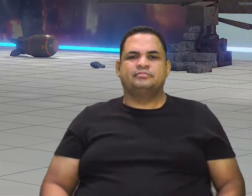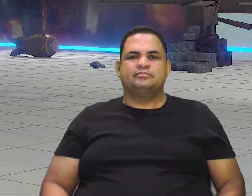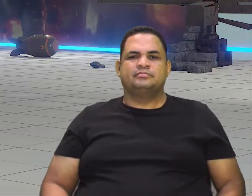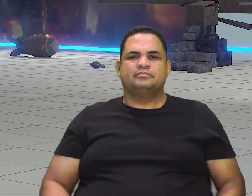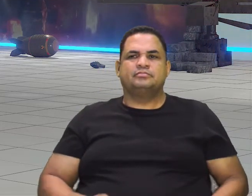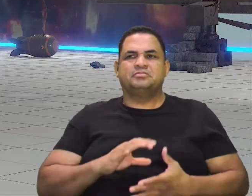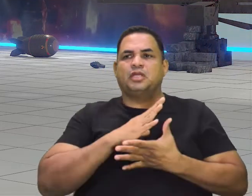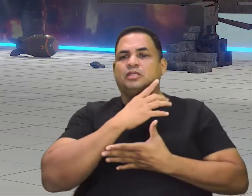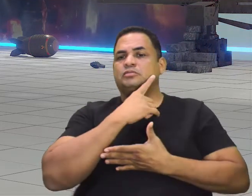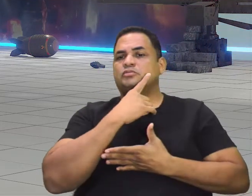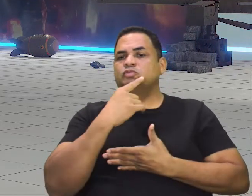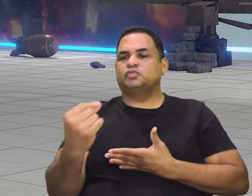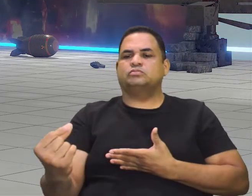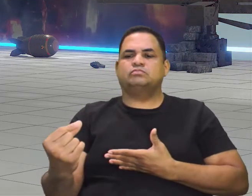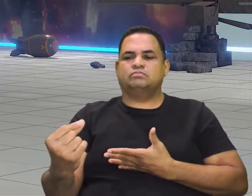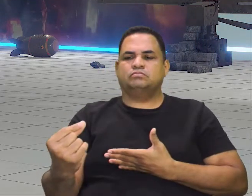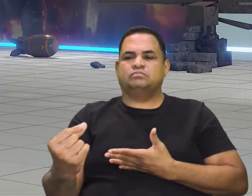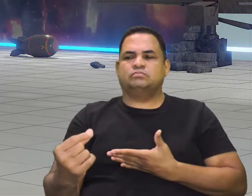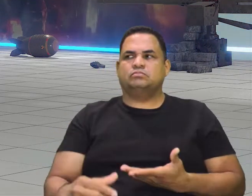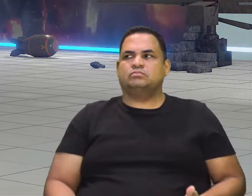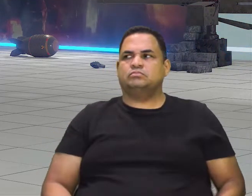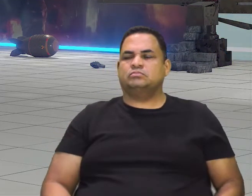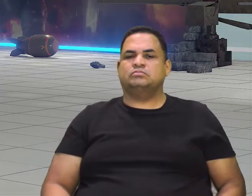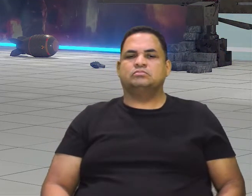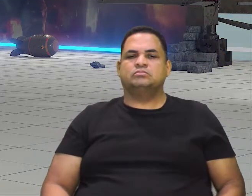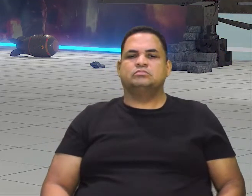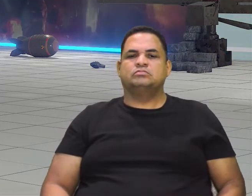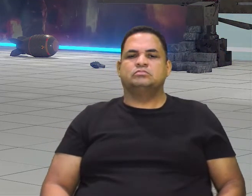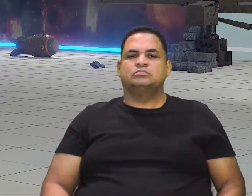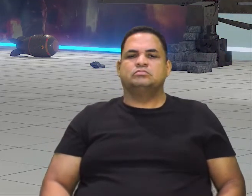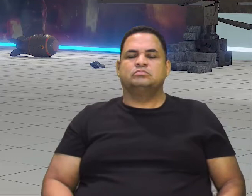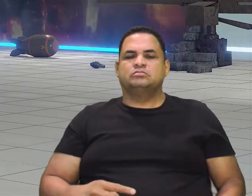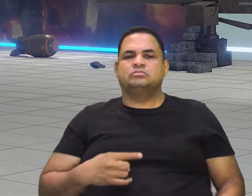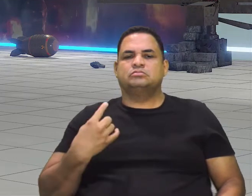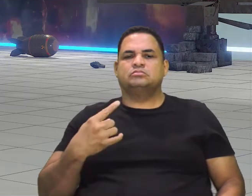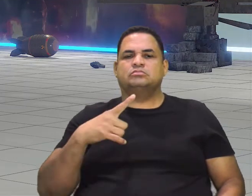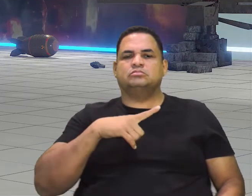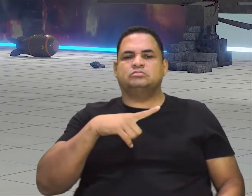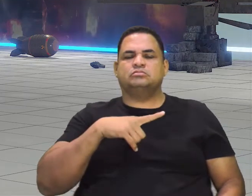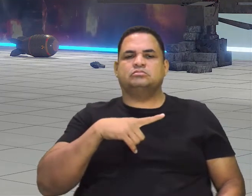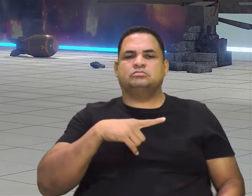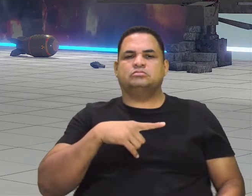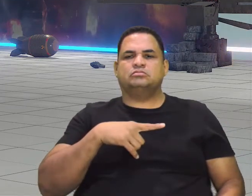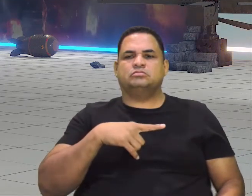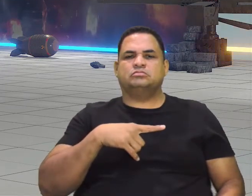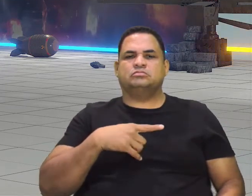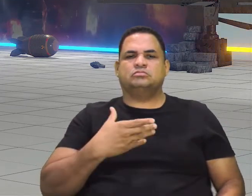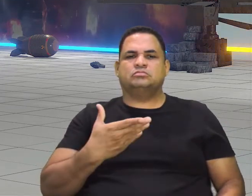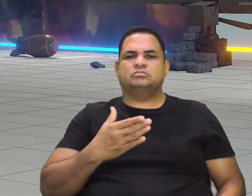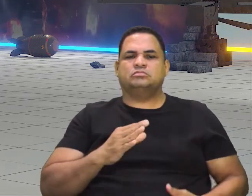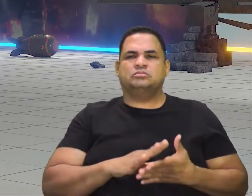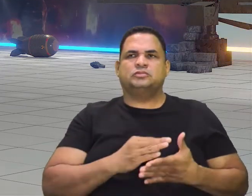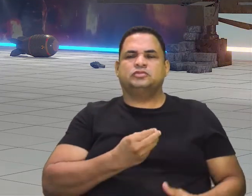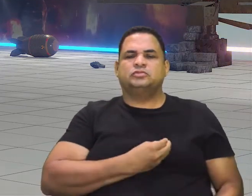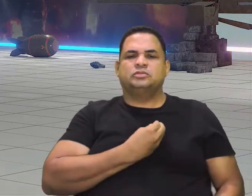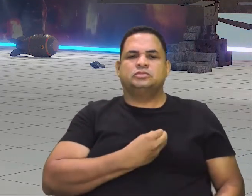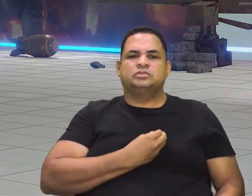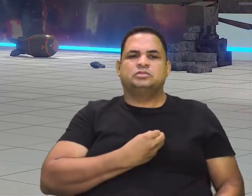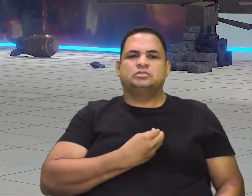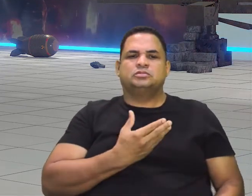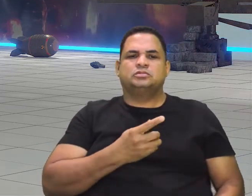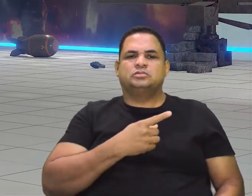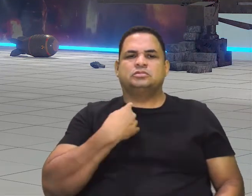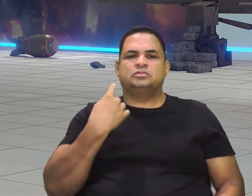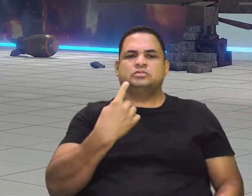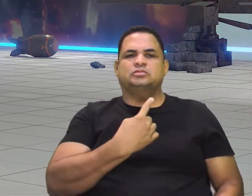eles desapareceram. Só existe uma hoje espécie de homo viva,